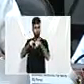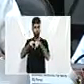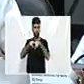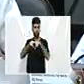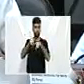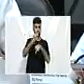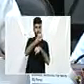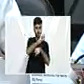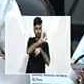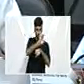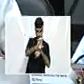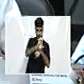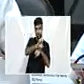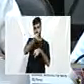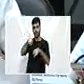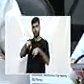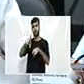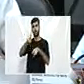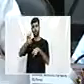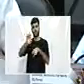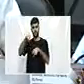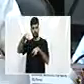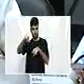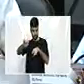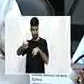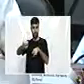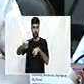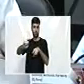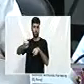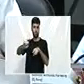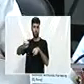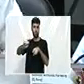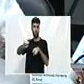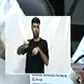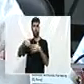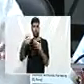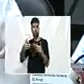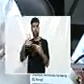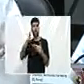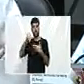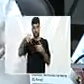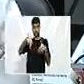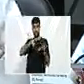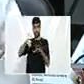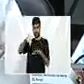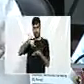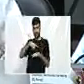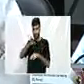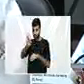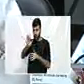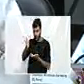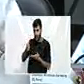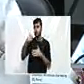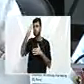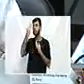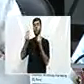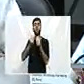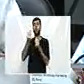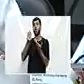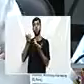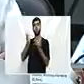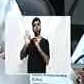com o dema né E que acontece essa semana não é isso gostaria que